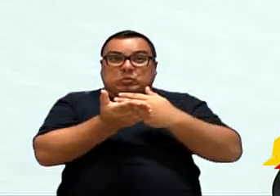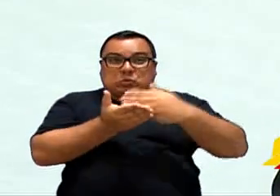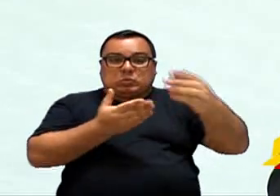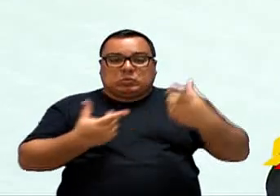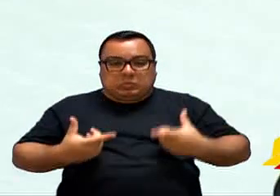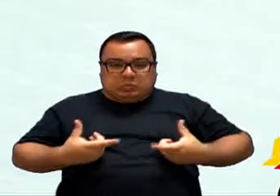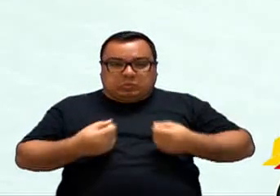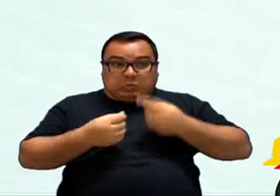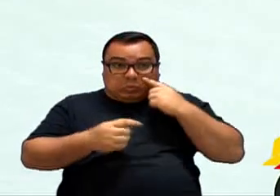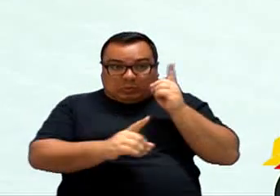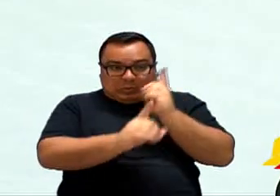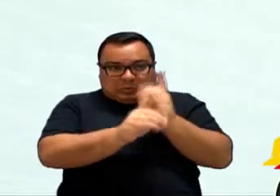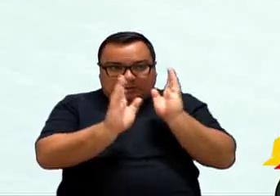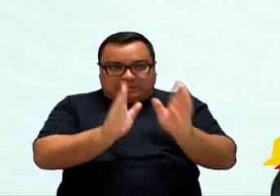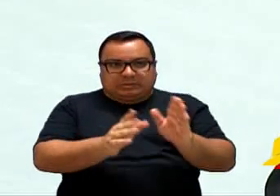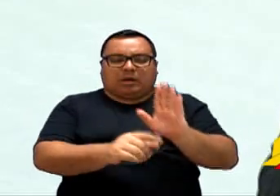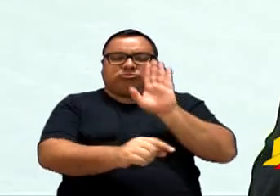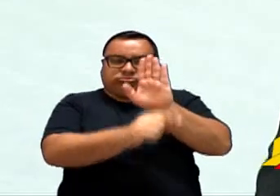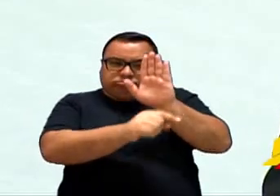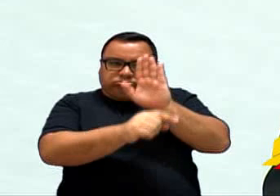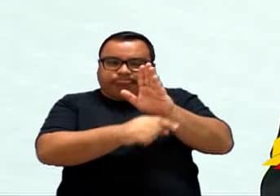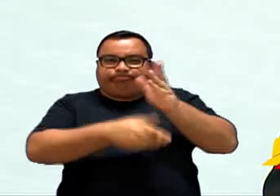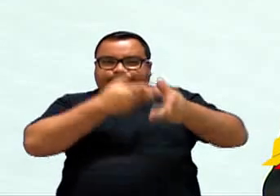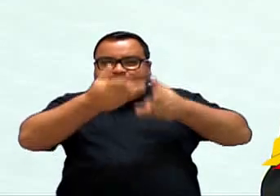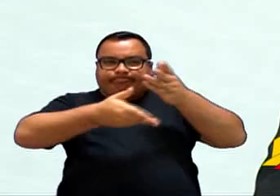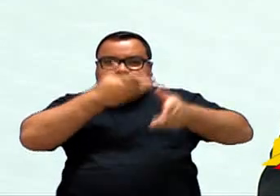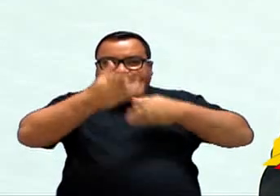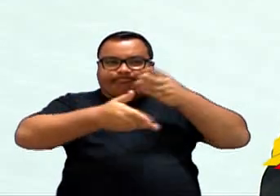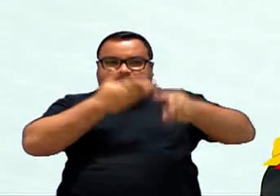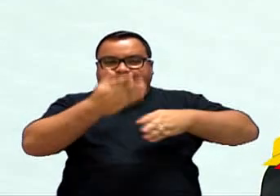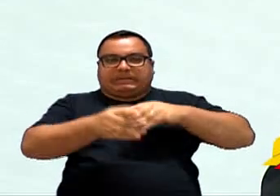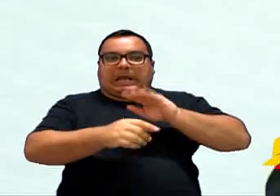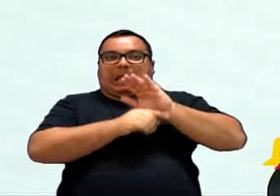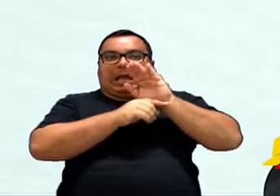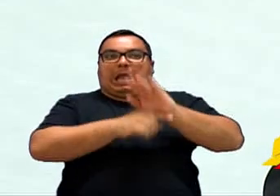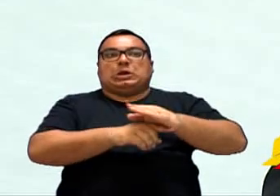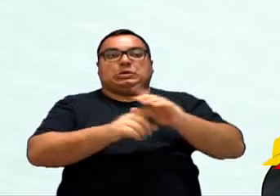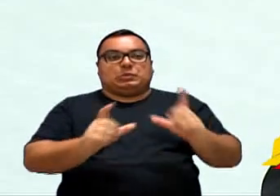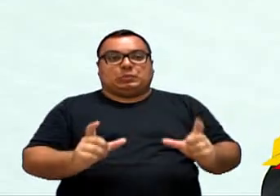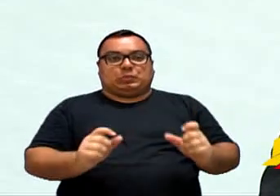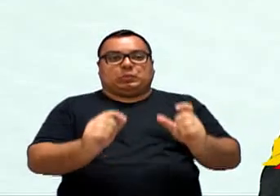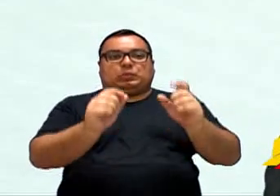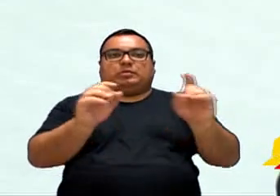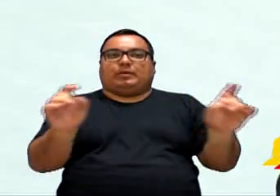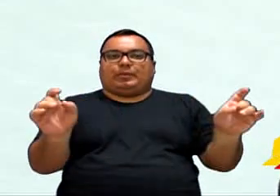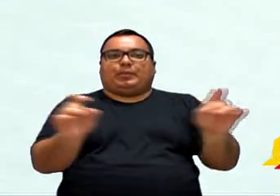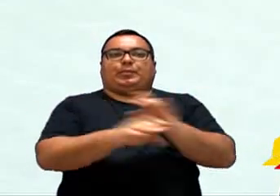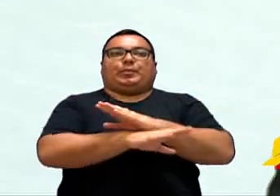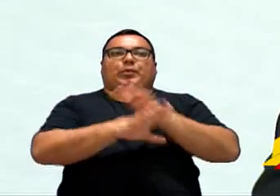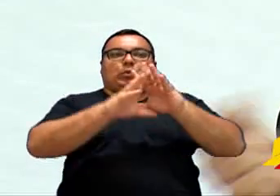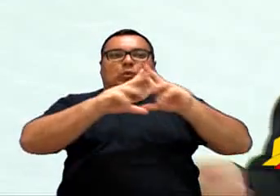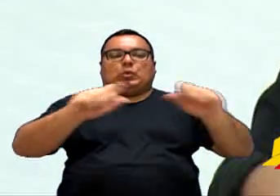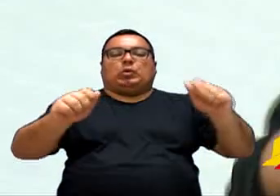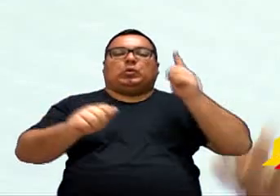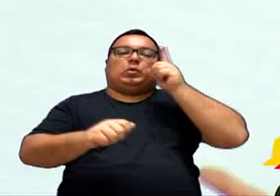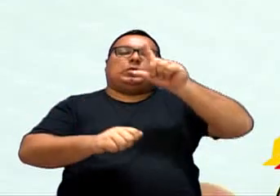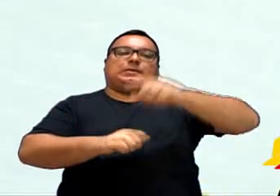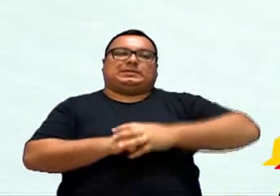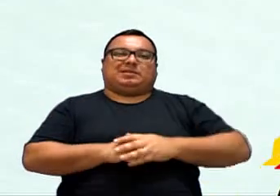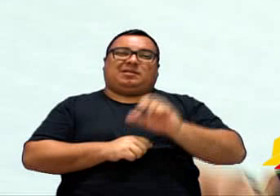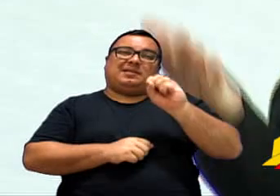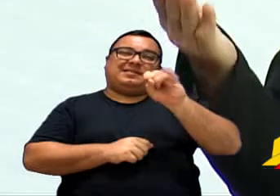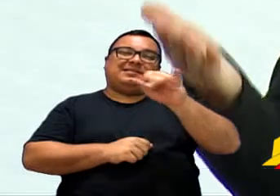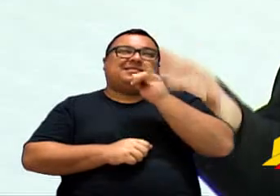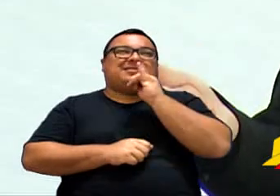grande... Assim, é muito viável a cura dessa pessoa, dessa mulher. Se atrasa, nós temos aí uma